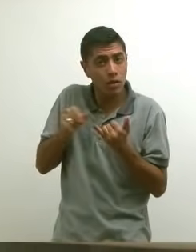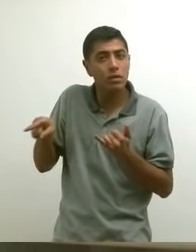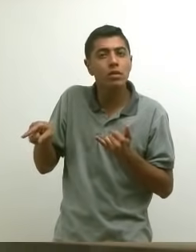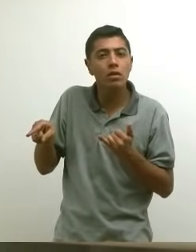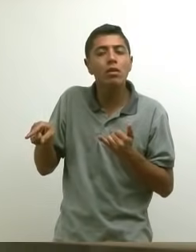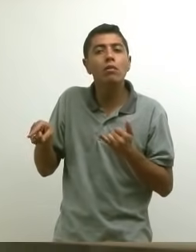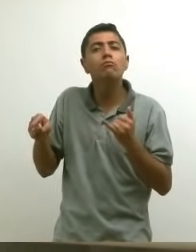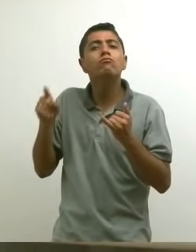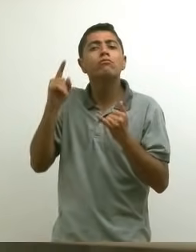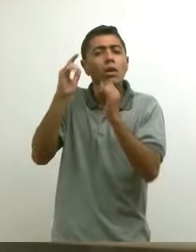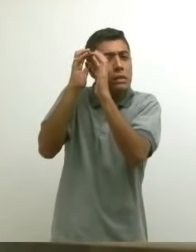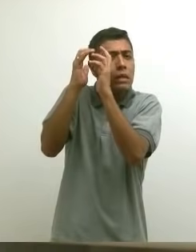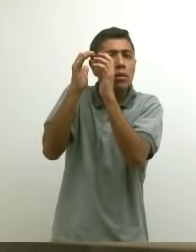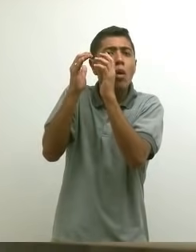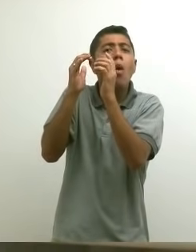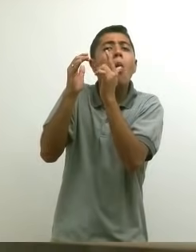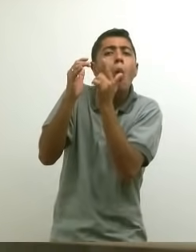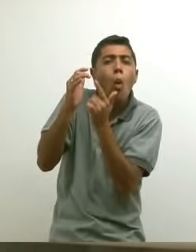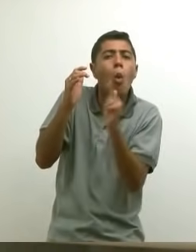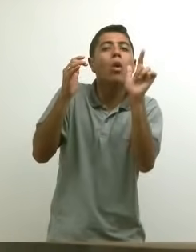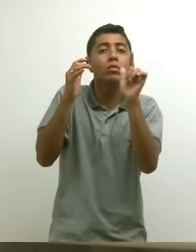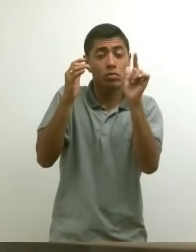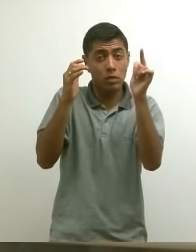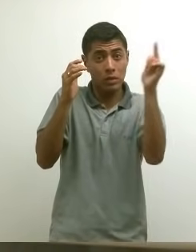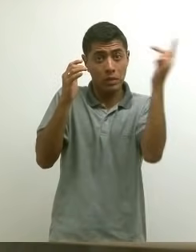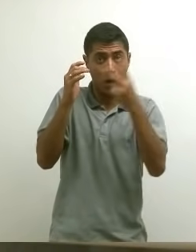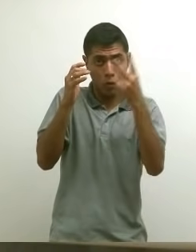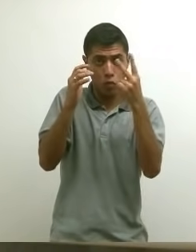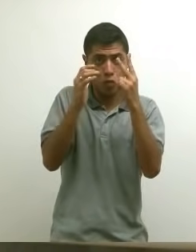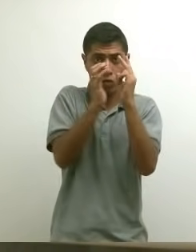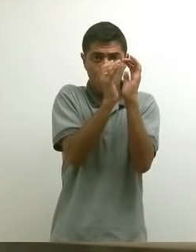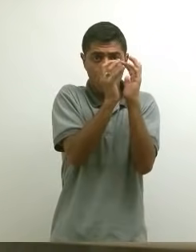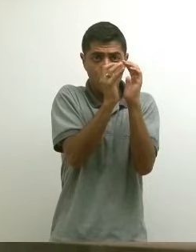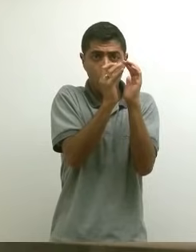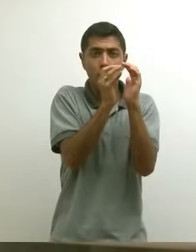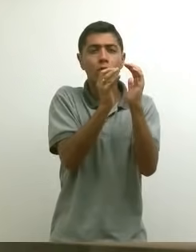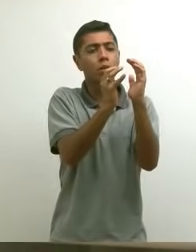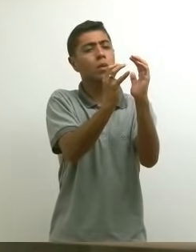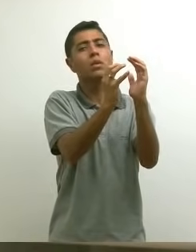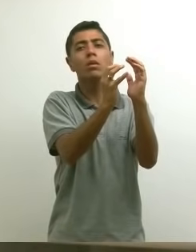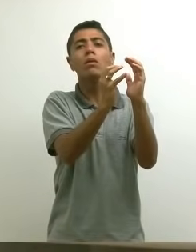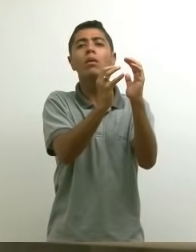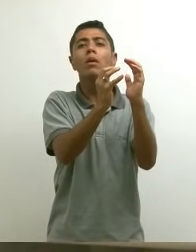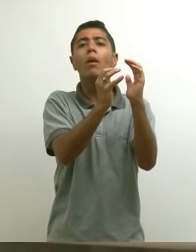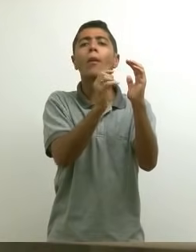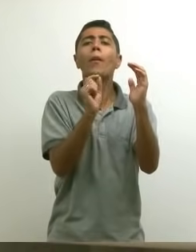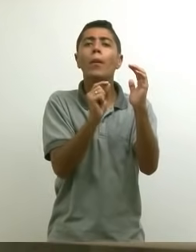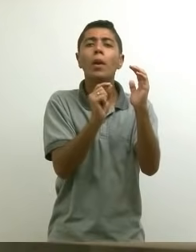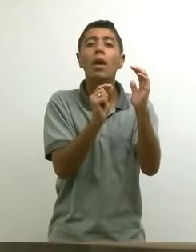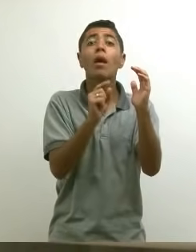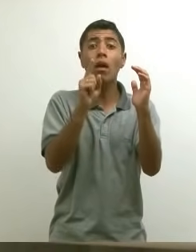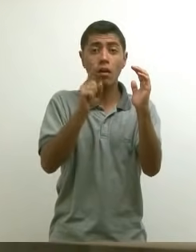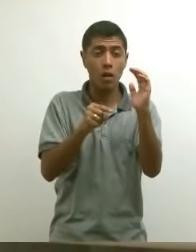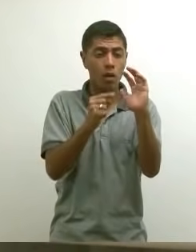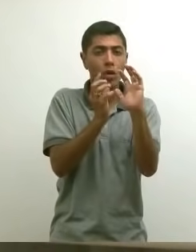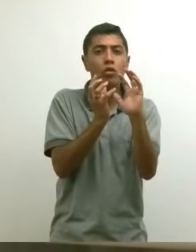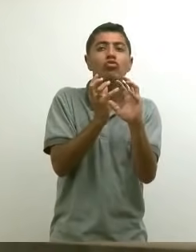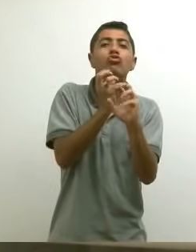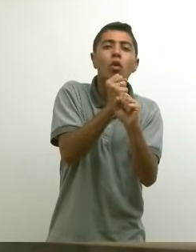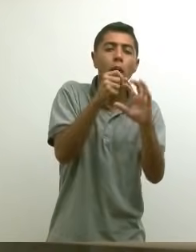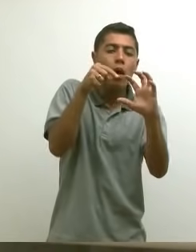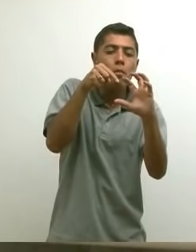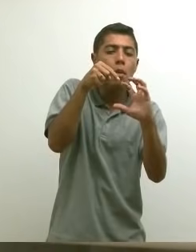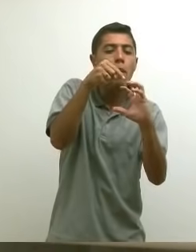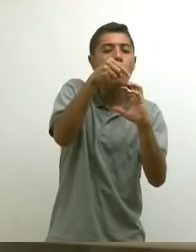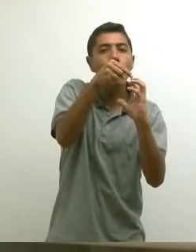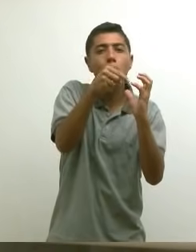outro cérebro que agora a gente chama de segundo cérebro dentro da neurociência que aonde quer que é o total de neurônios do da região